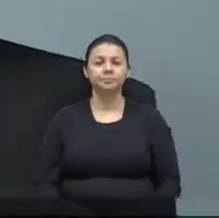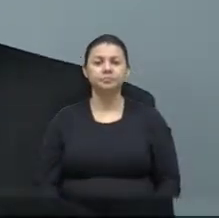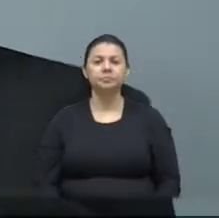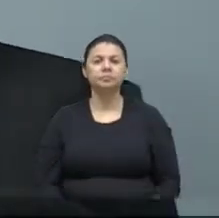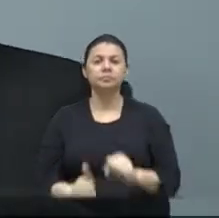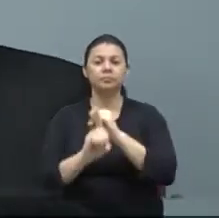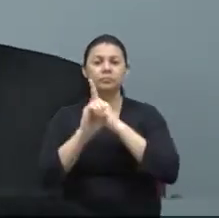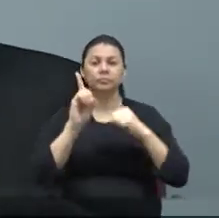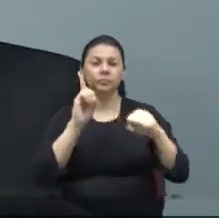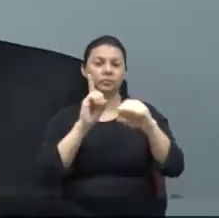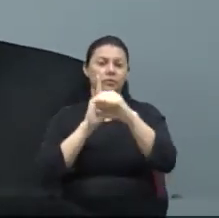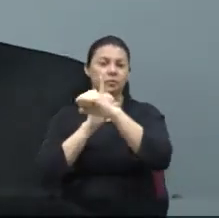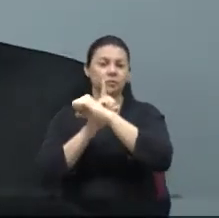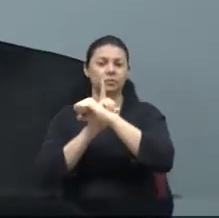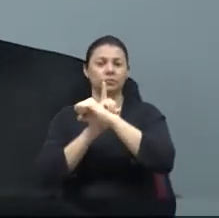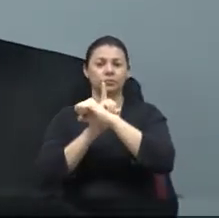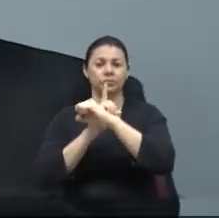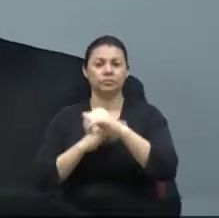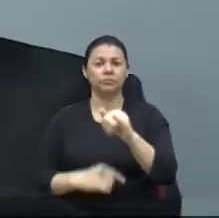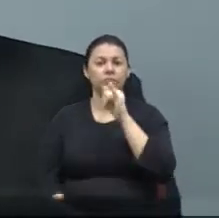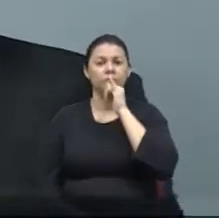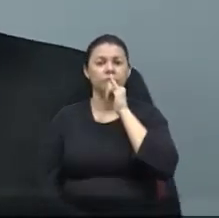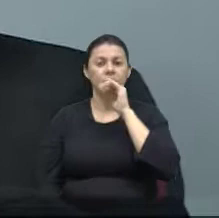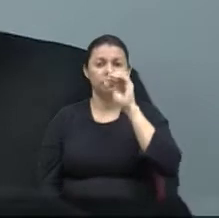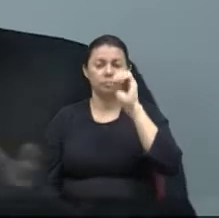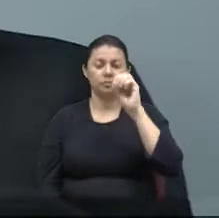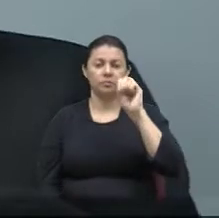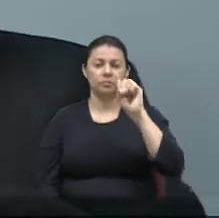nos dias de hoje